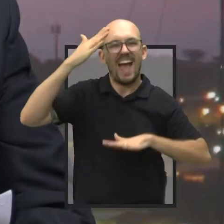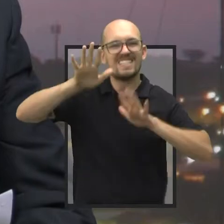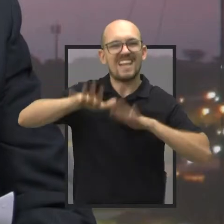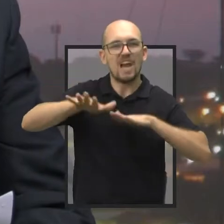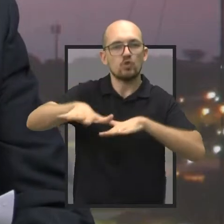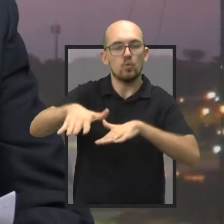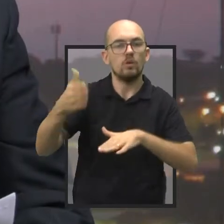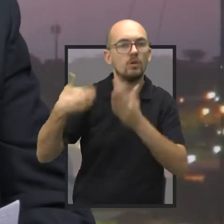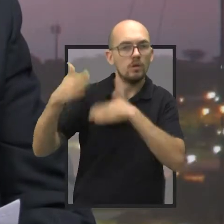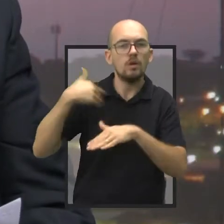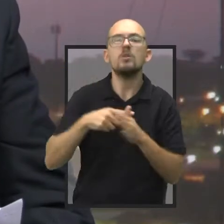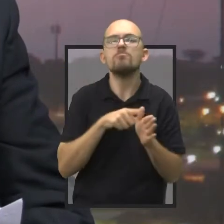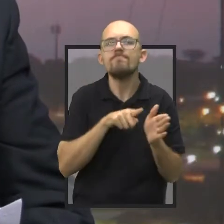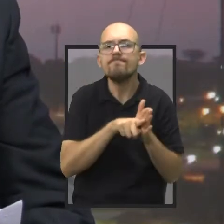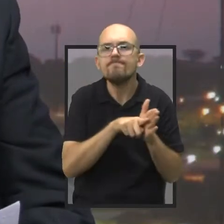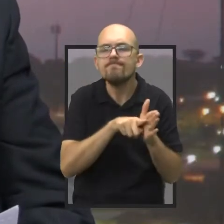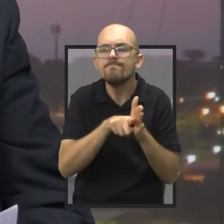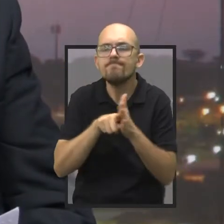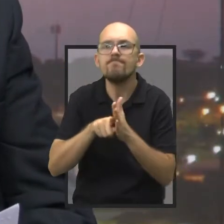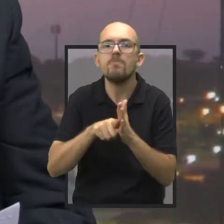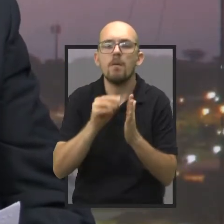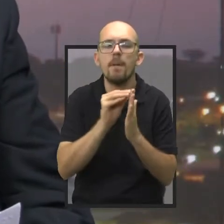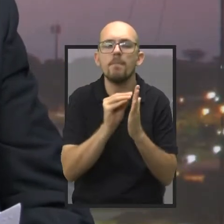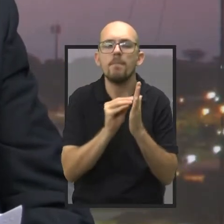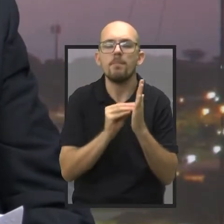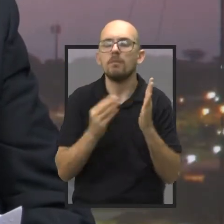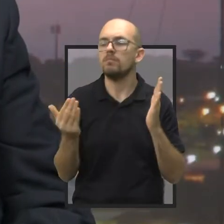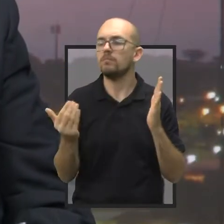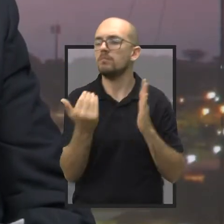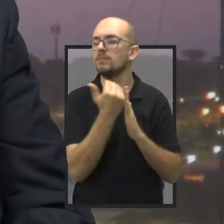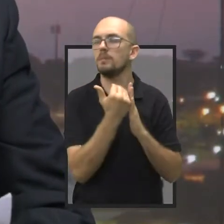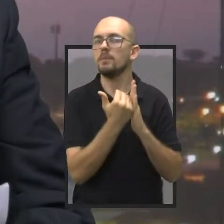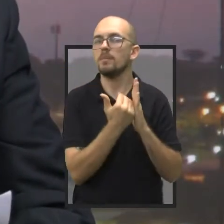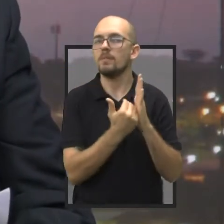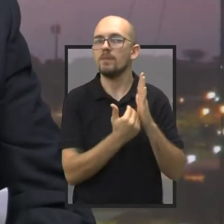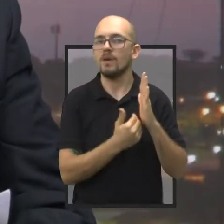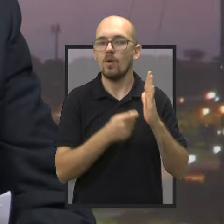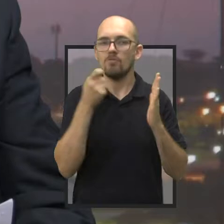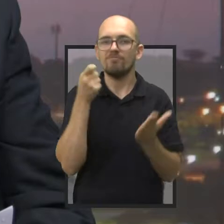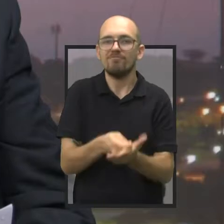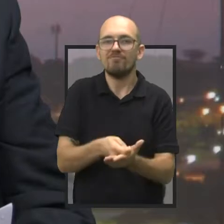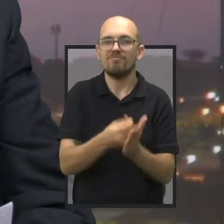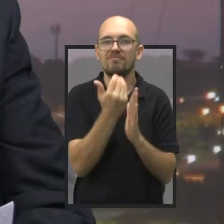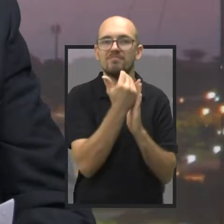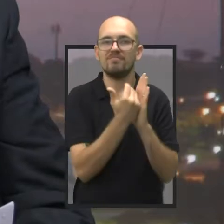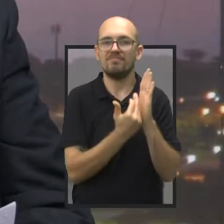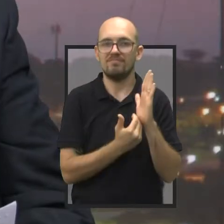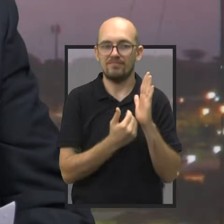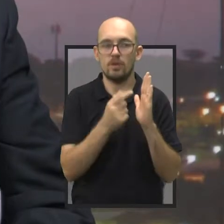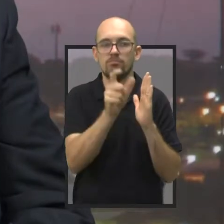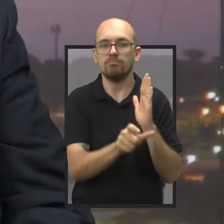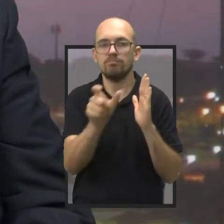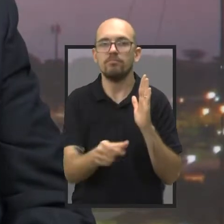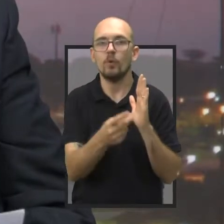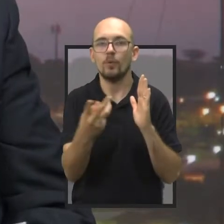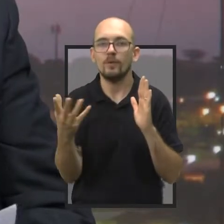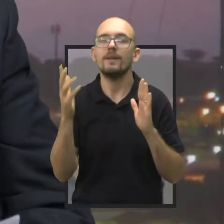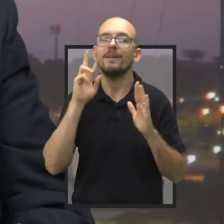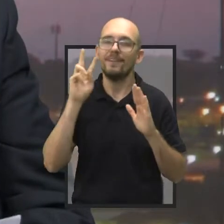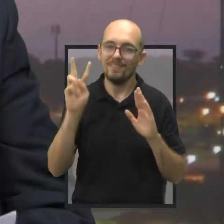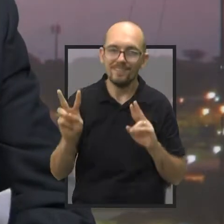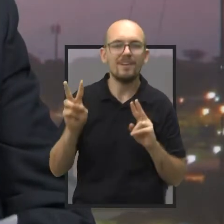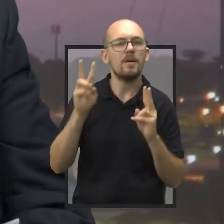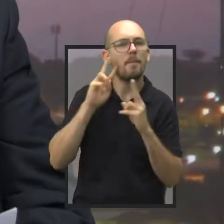as ações começaram a ser utilizadas dessa forma. Então, essas atividades a gente